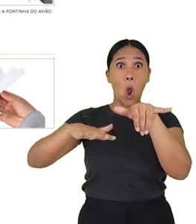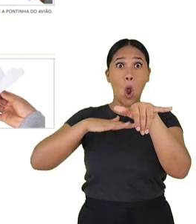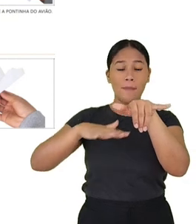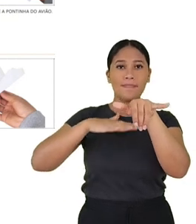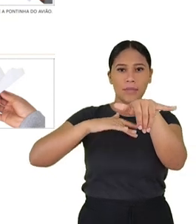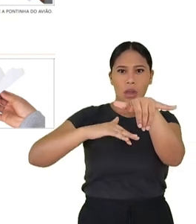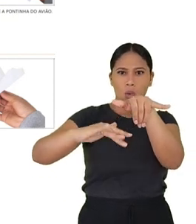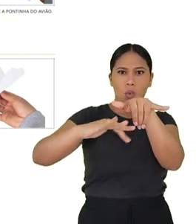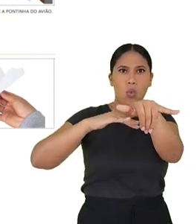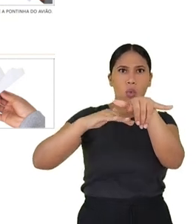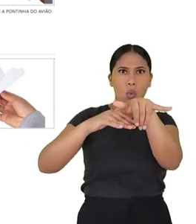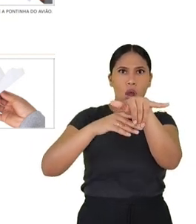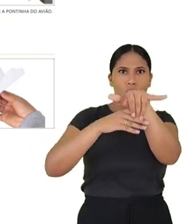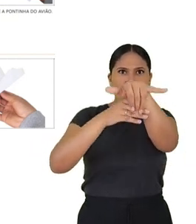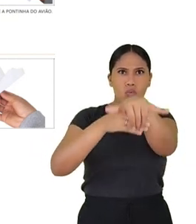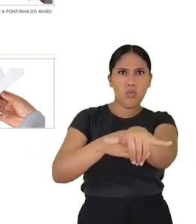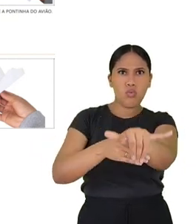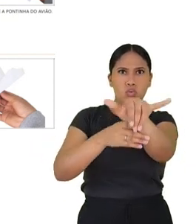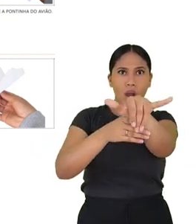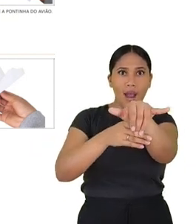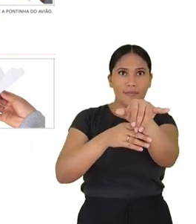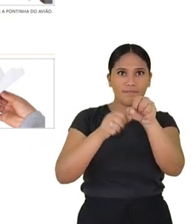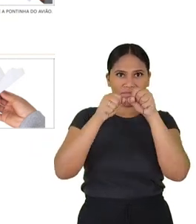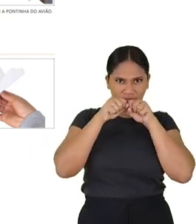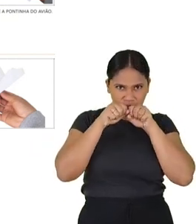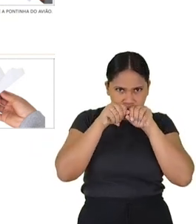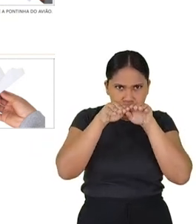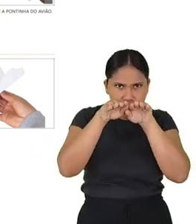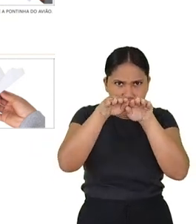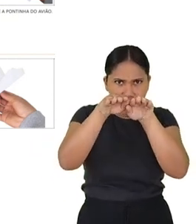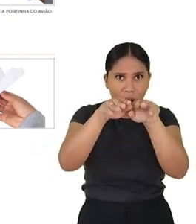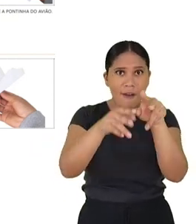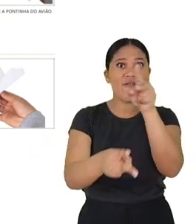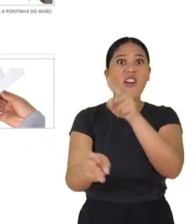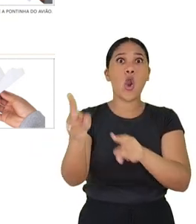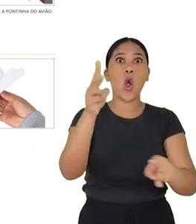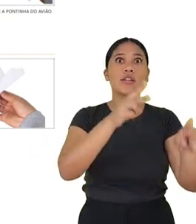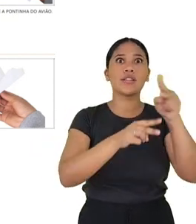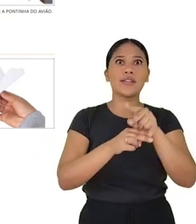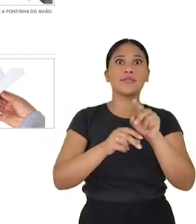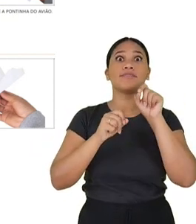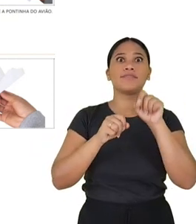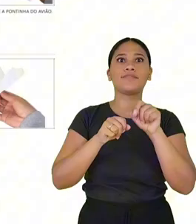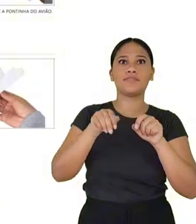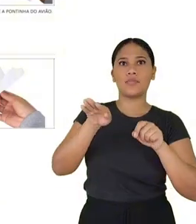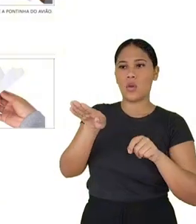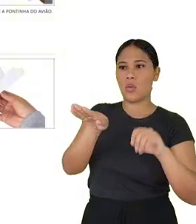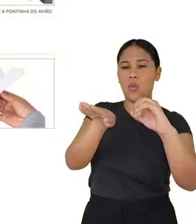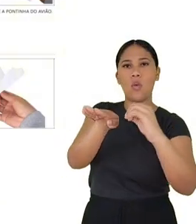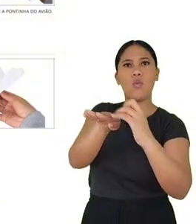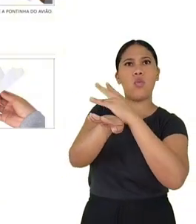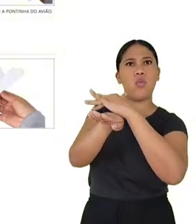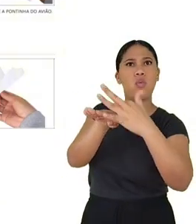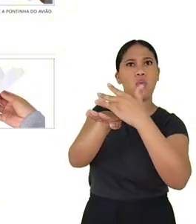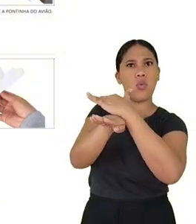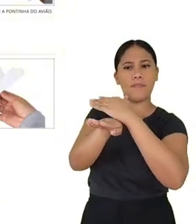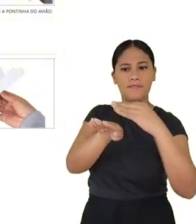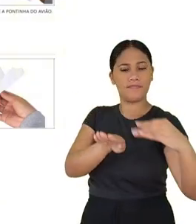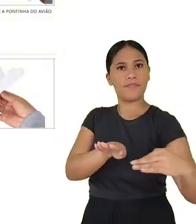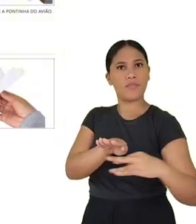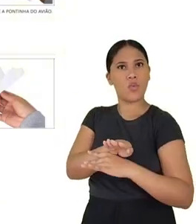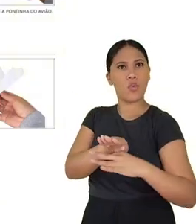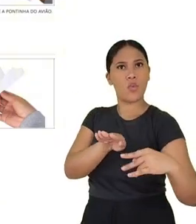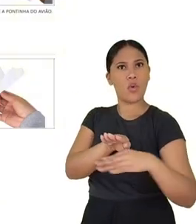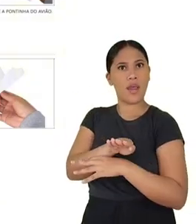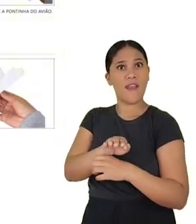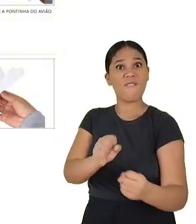voe. Quando o avião se move, suas asas cortam o ar, criando uma diferença de velocidade entre o ar que passa